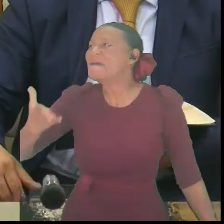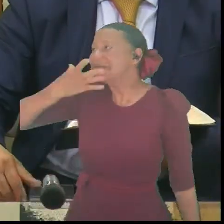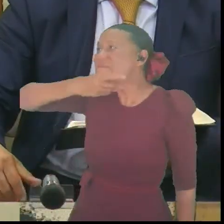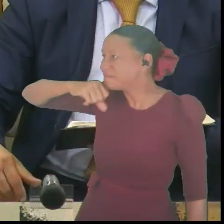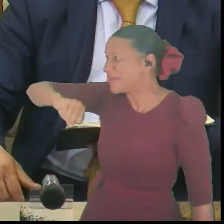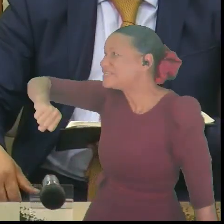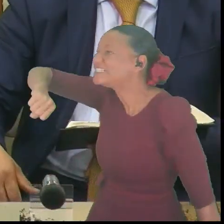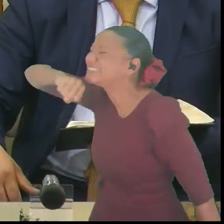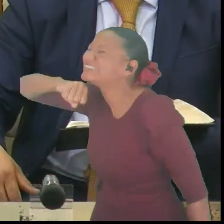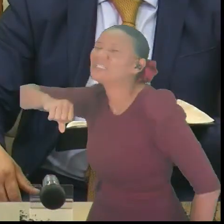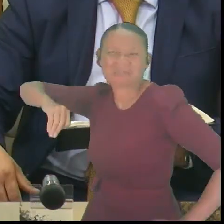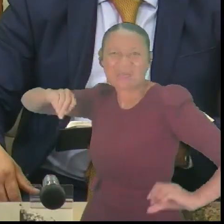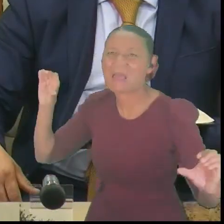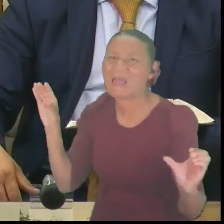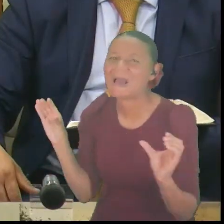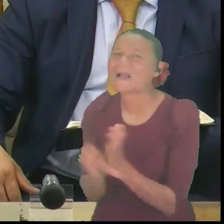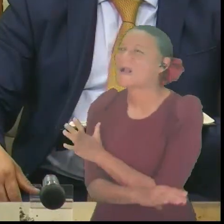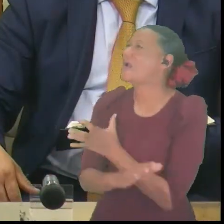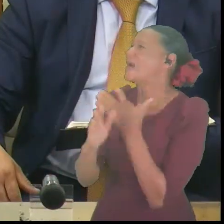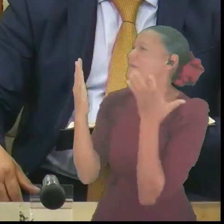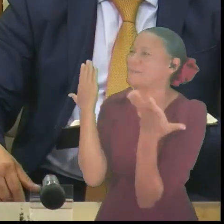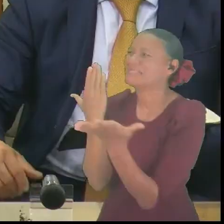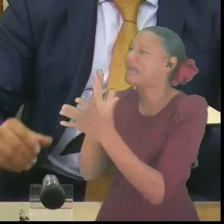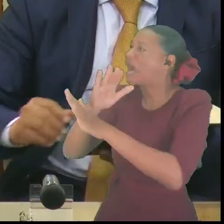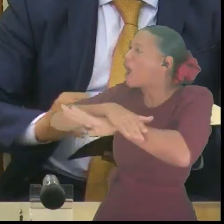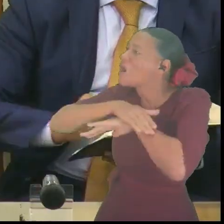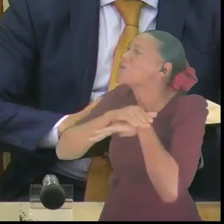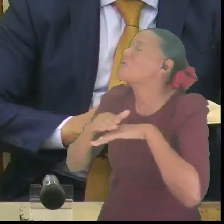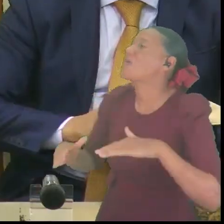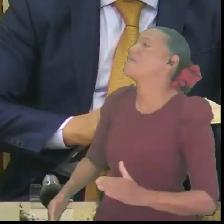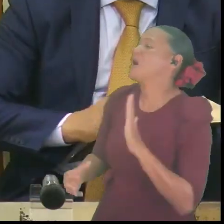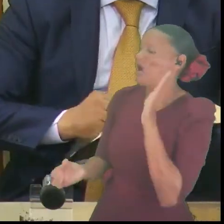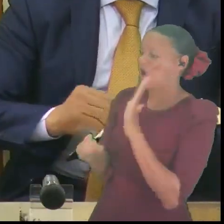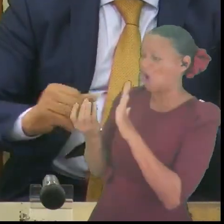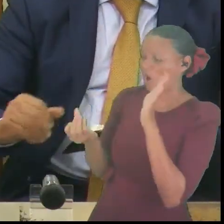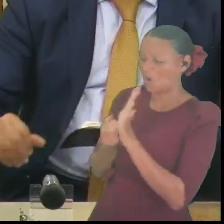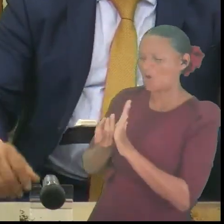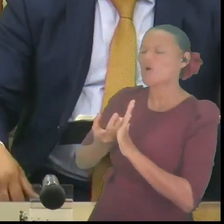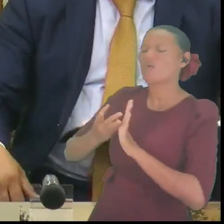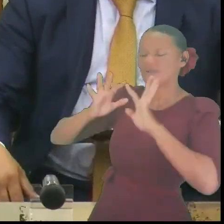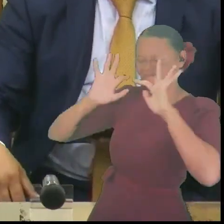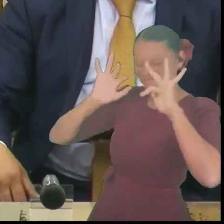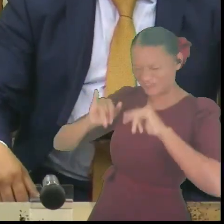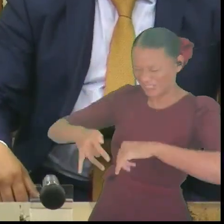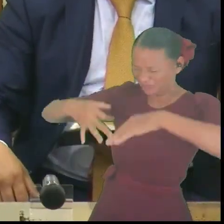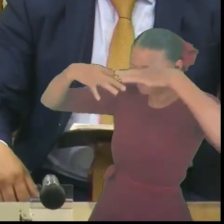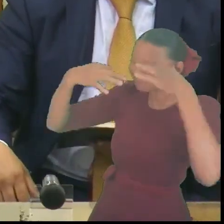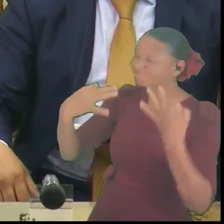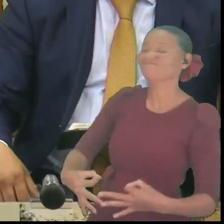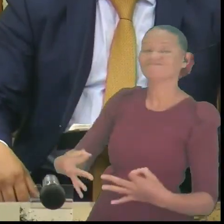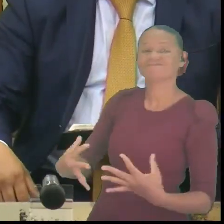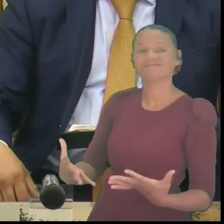Pai, está consumada a obra que me destes a fazer.